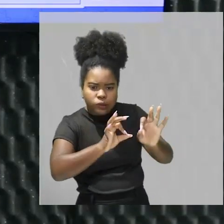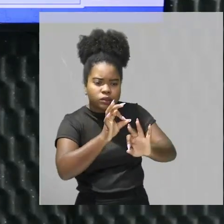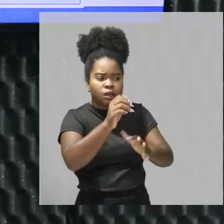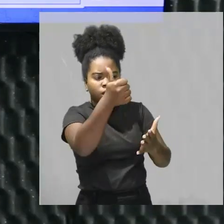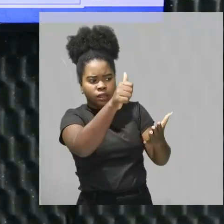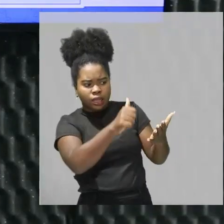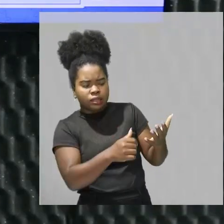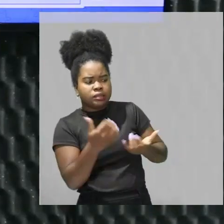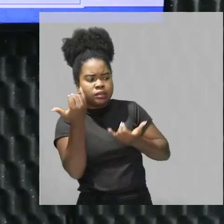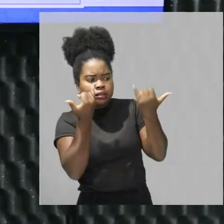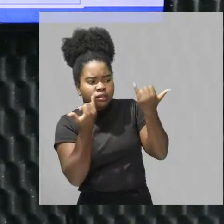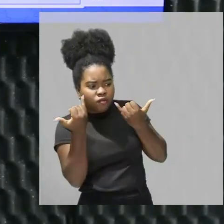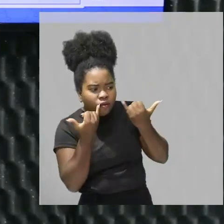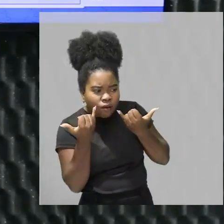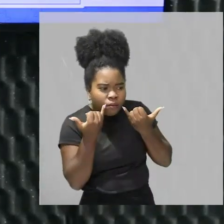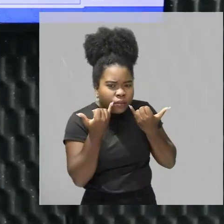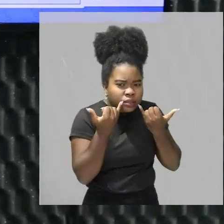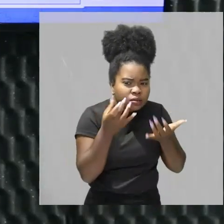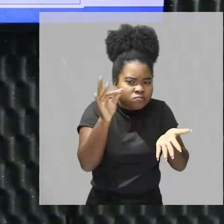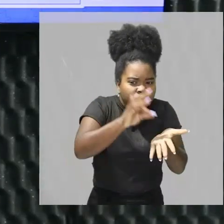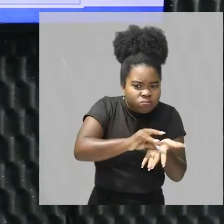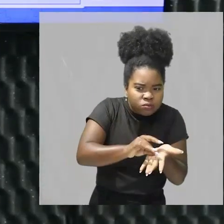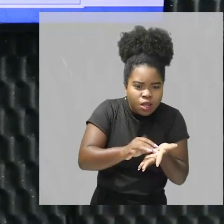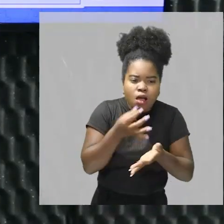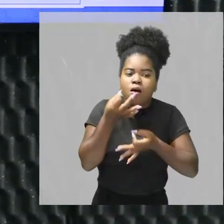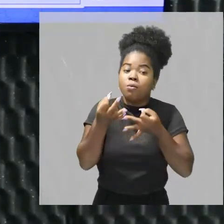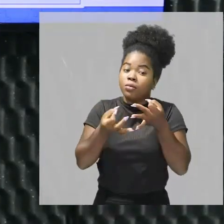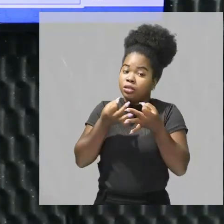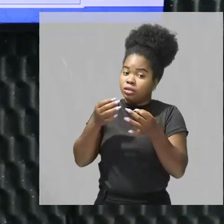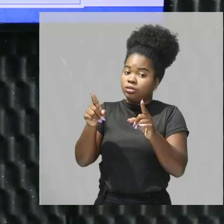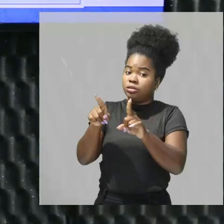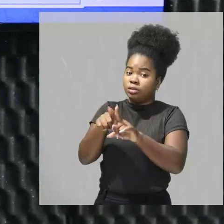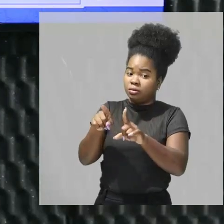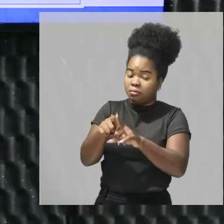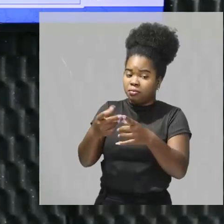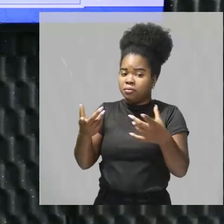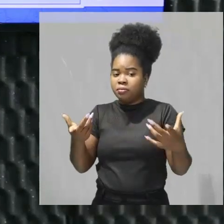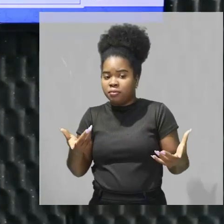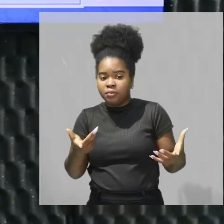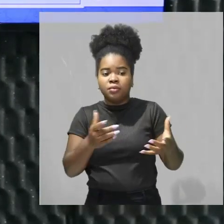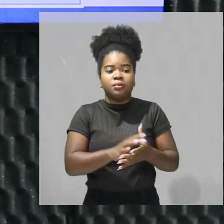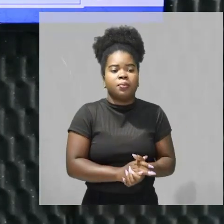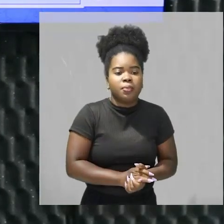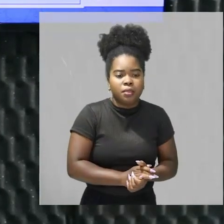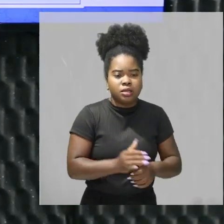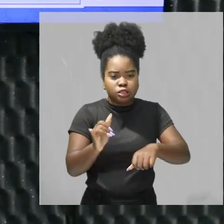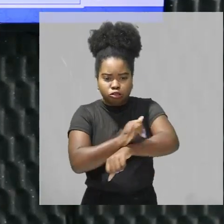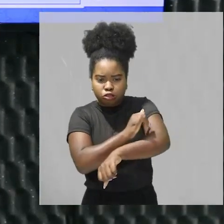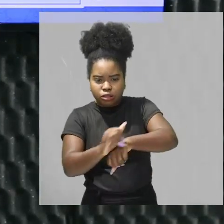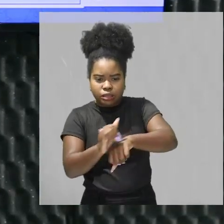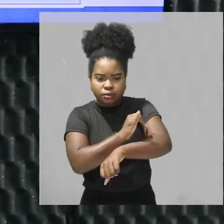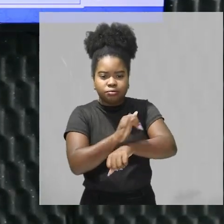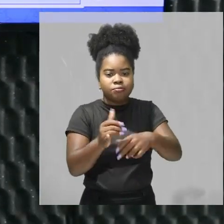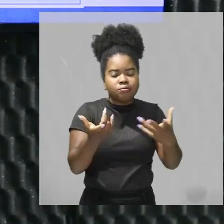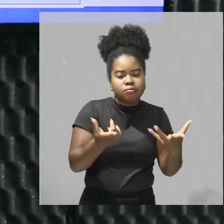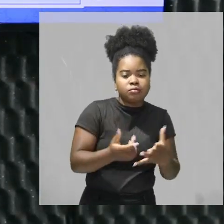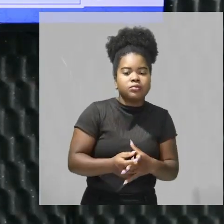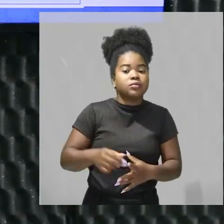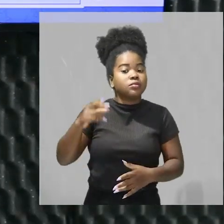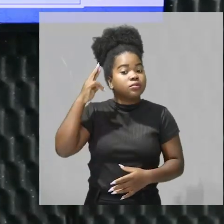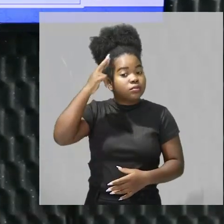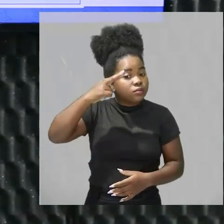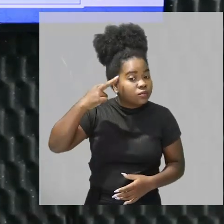interpretar informações, fatos, opiniões e argumentos em defesa de um ponto de vista, né? Uma